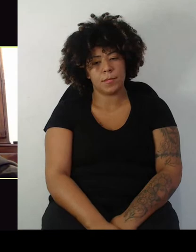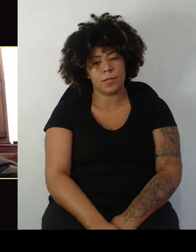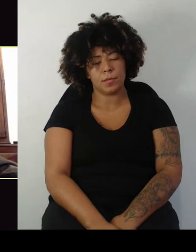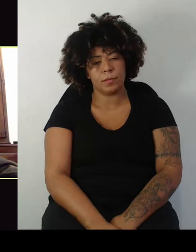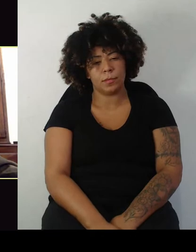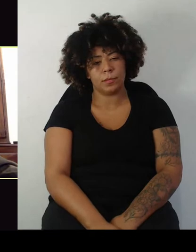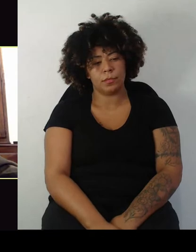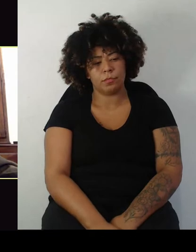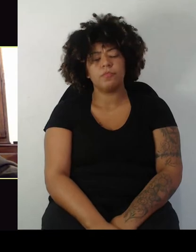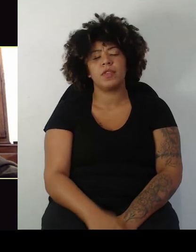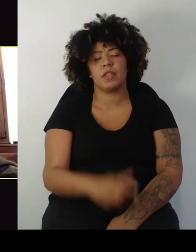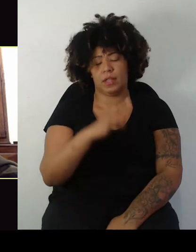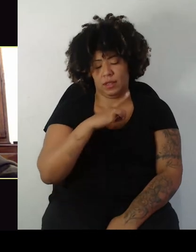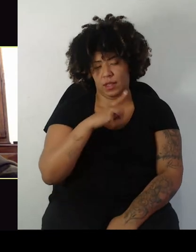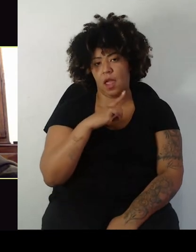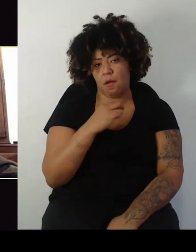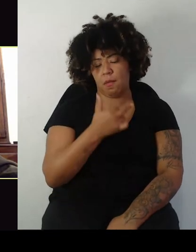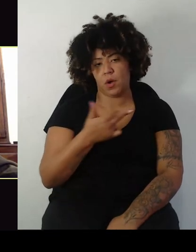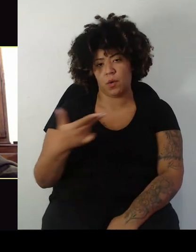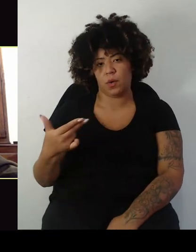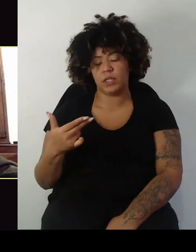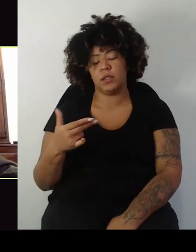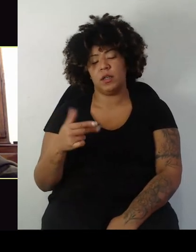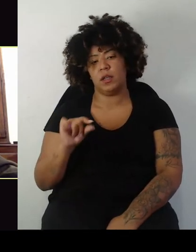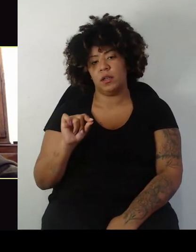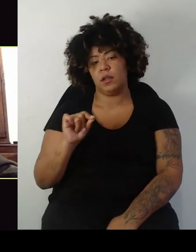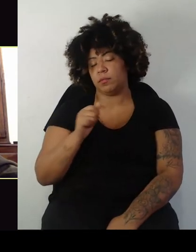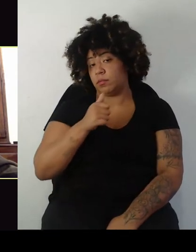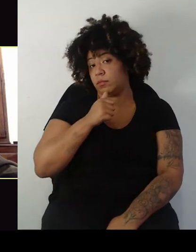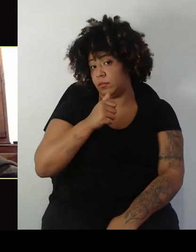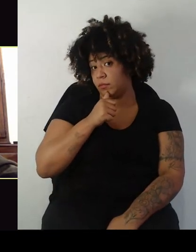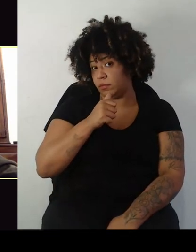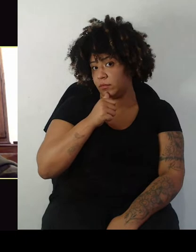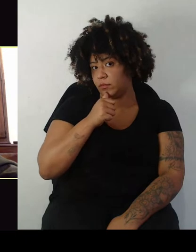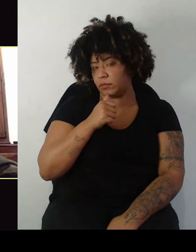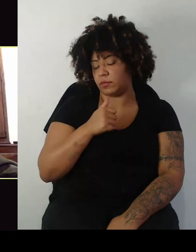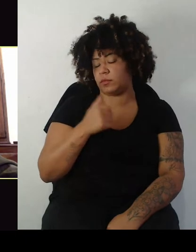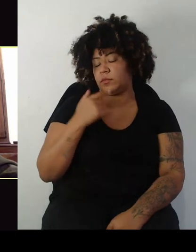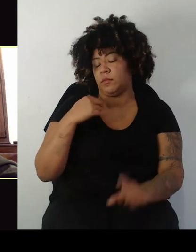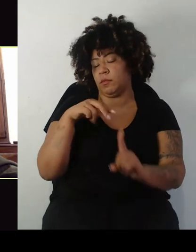uma coisa que ainda não foi totalmente reconhecida